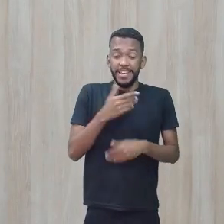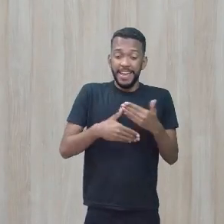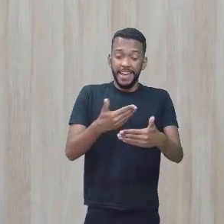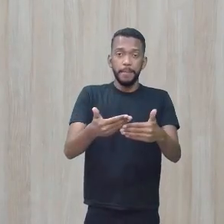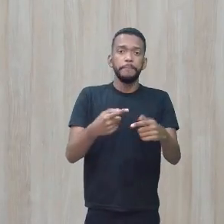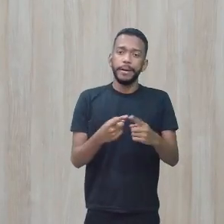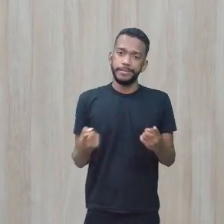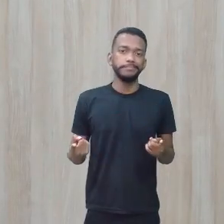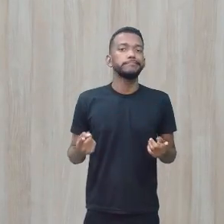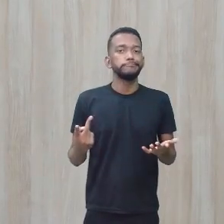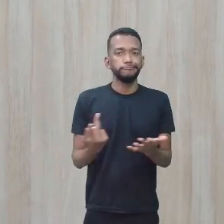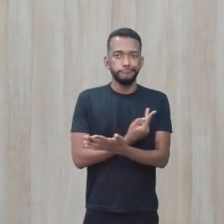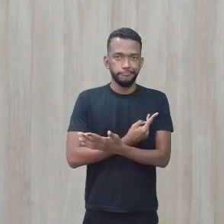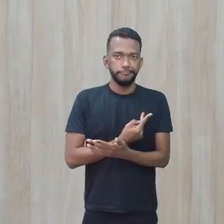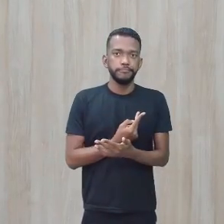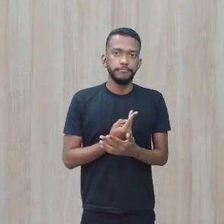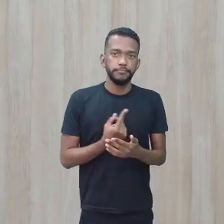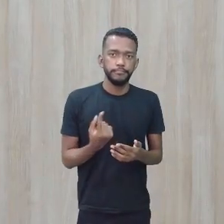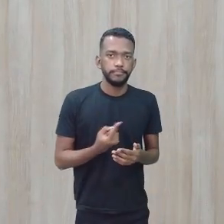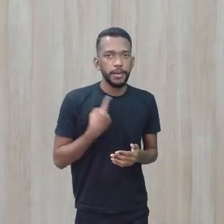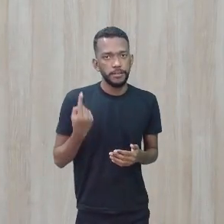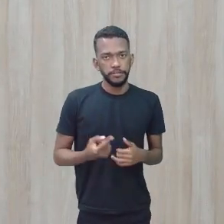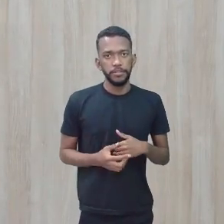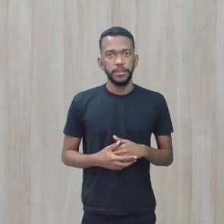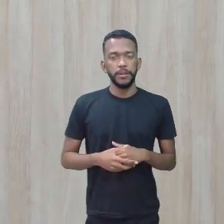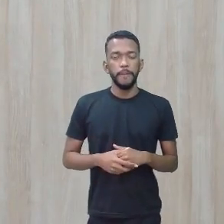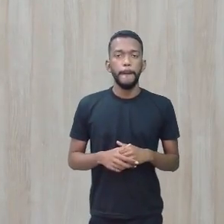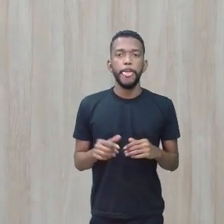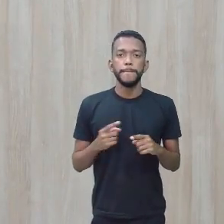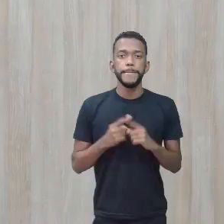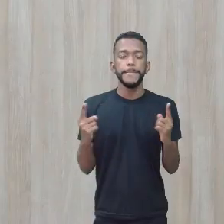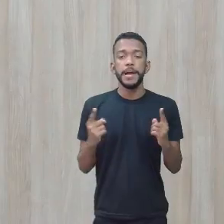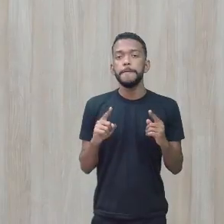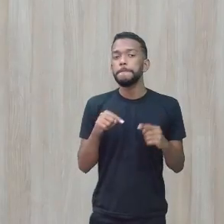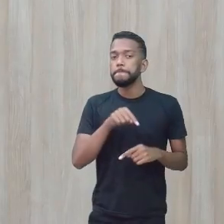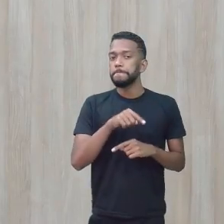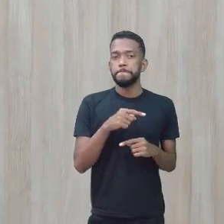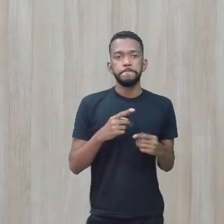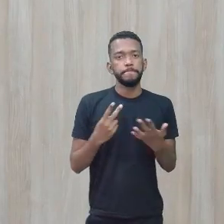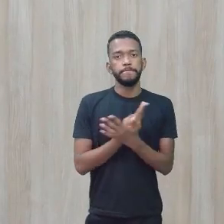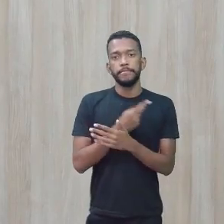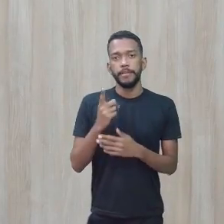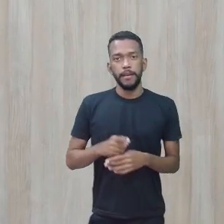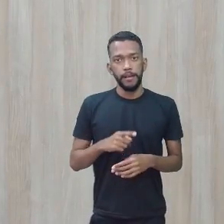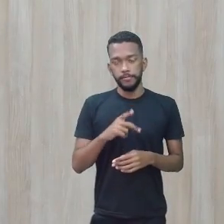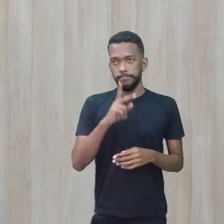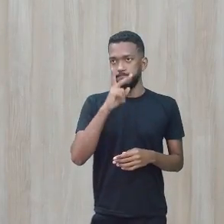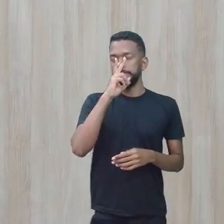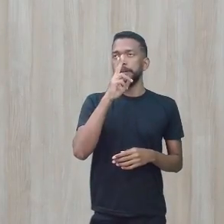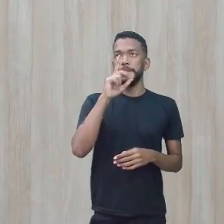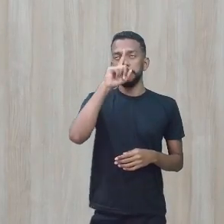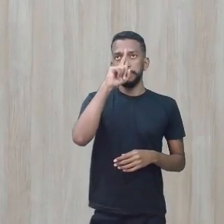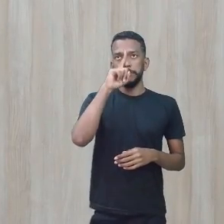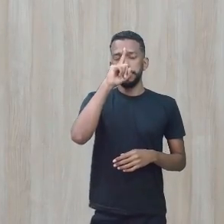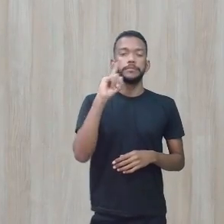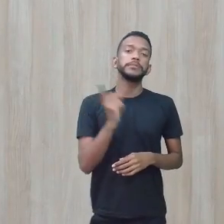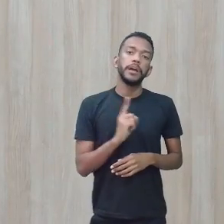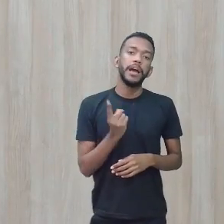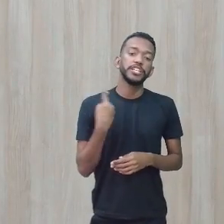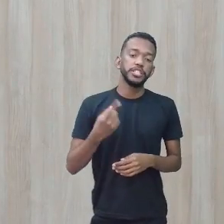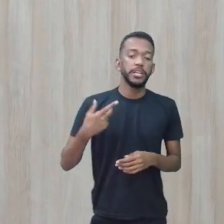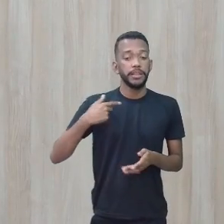alguns danos para a gente. Mas a questão não é que o plástico seja o grande vilão, a forma como a